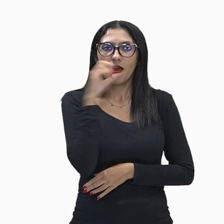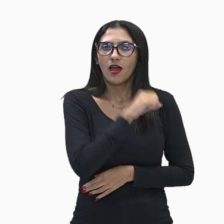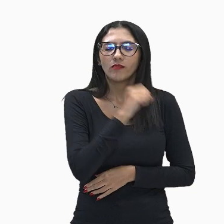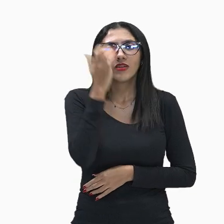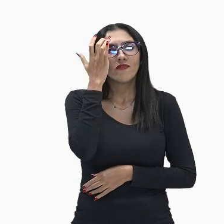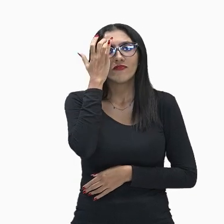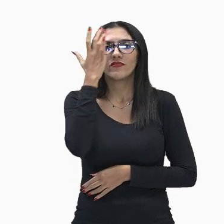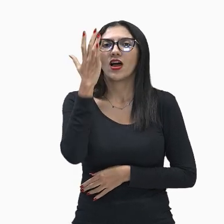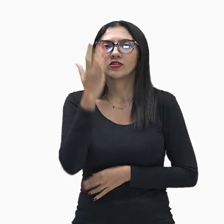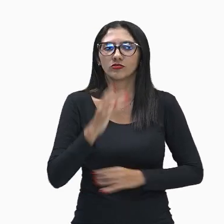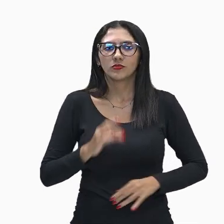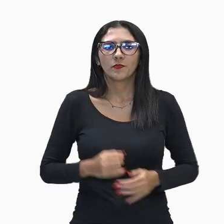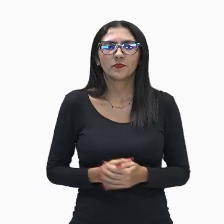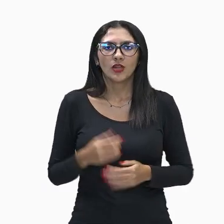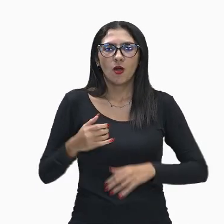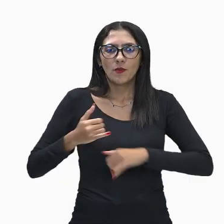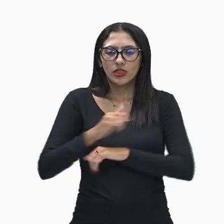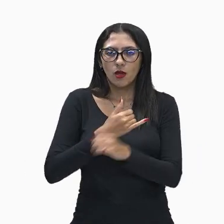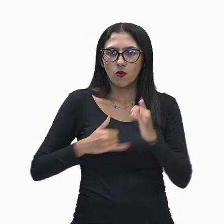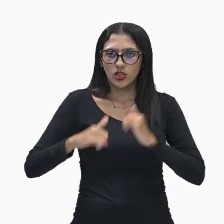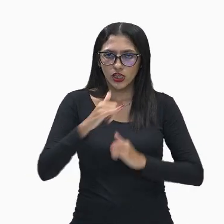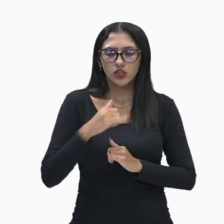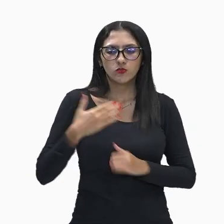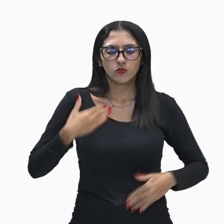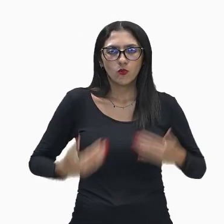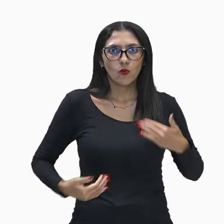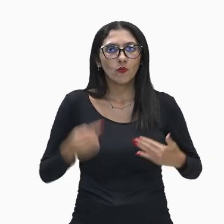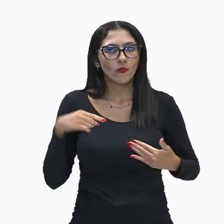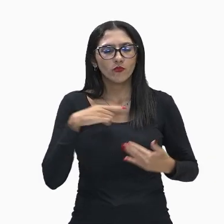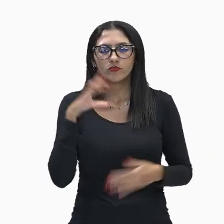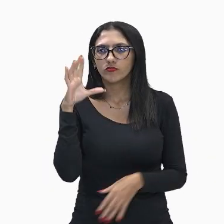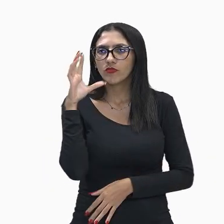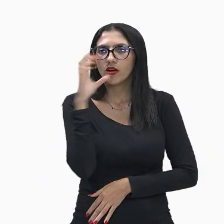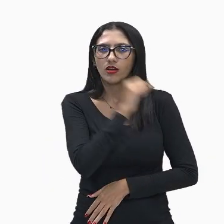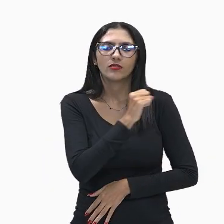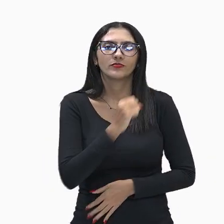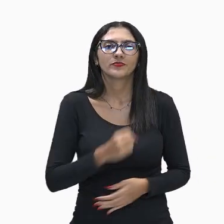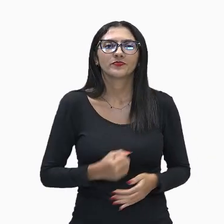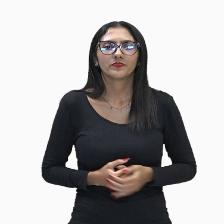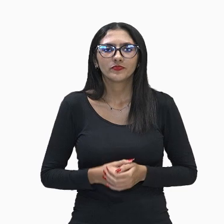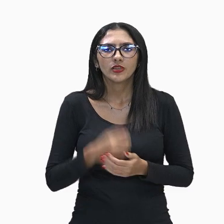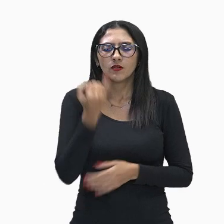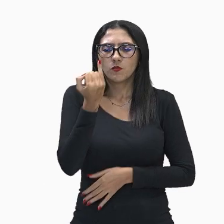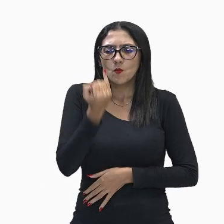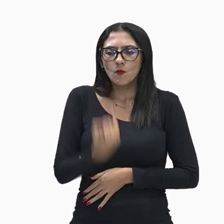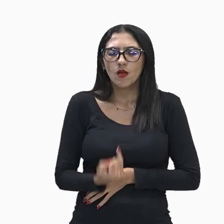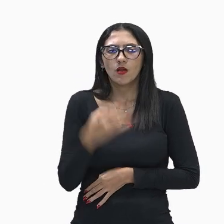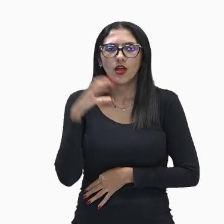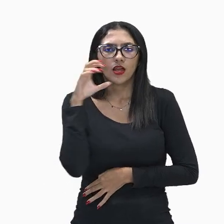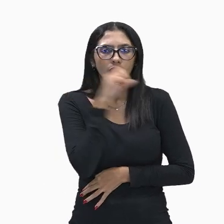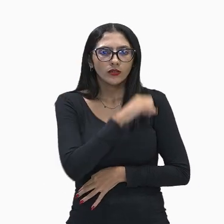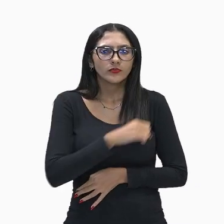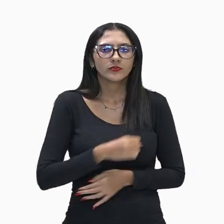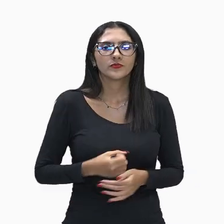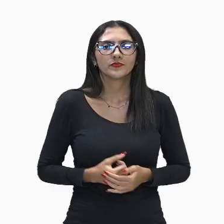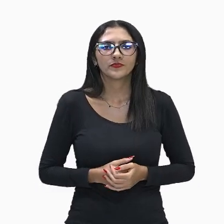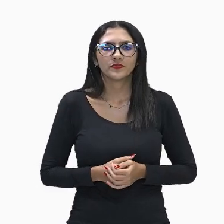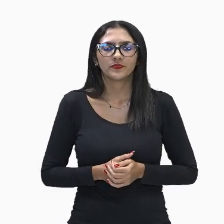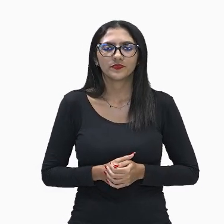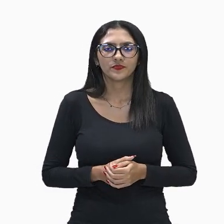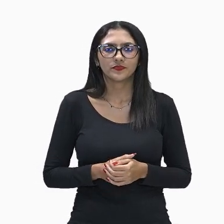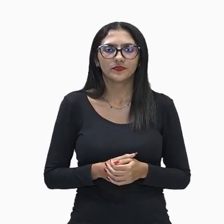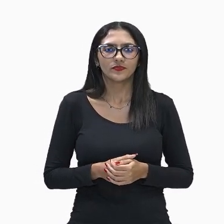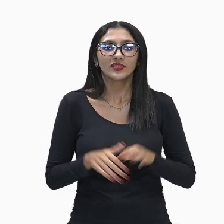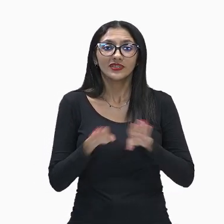eles vão ter aí essa facilidade para perder o peso Ok de queimar gordura e até mesmo às vezes